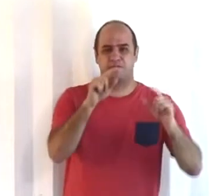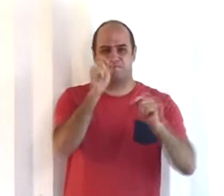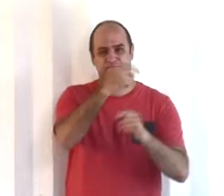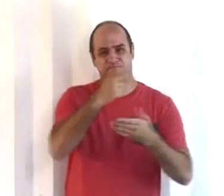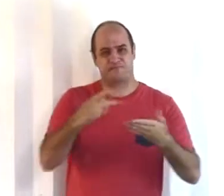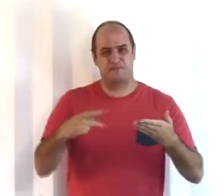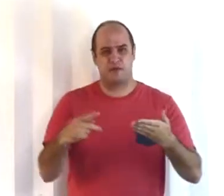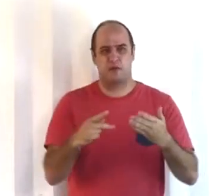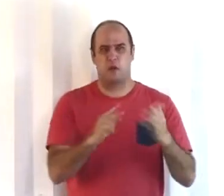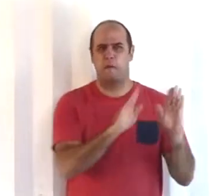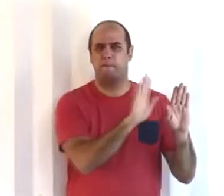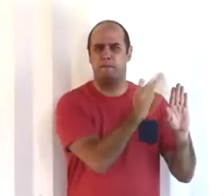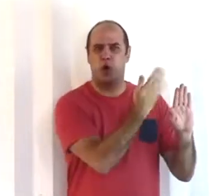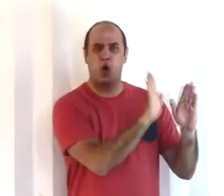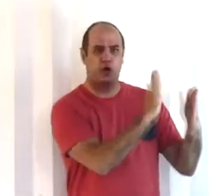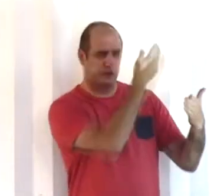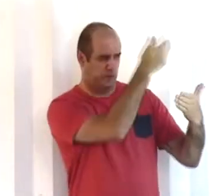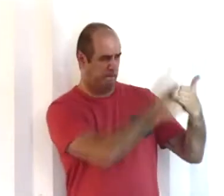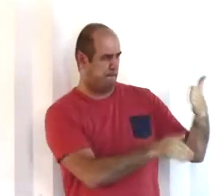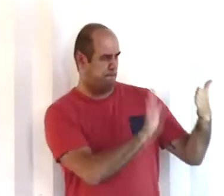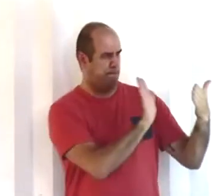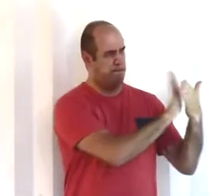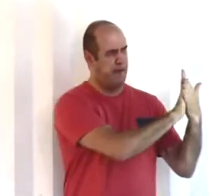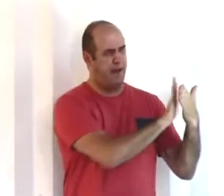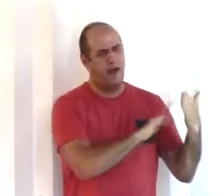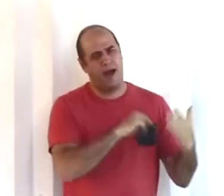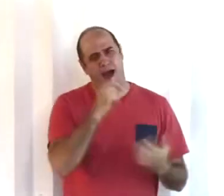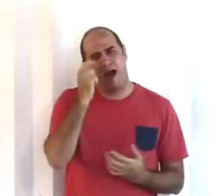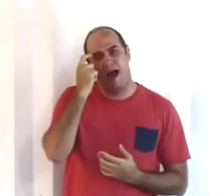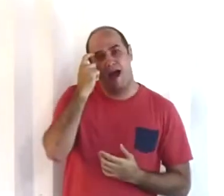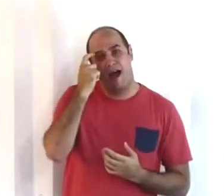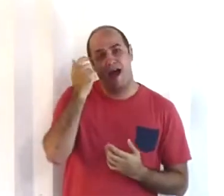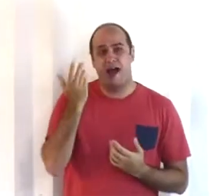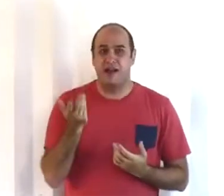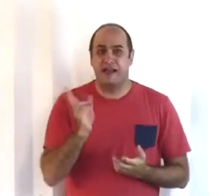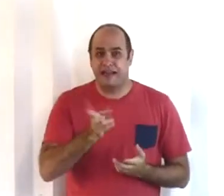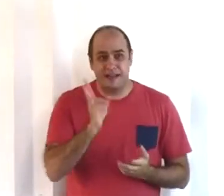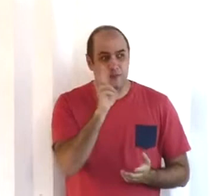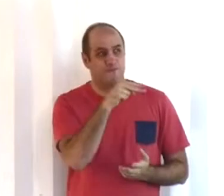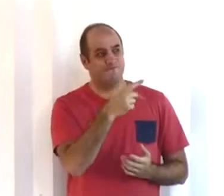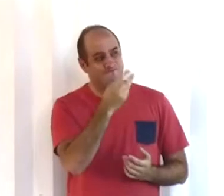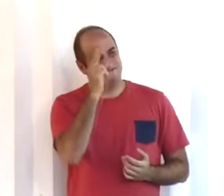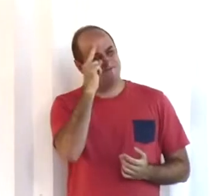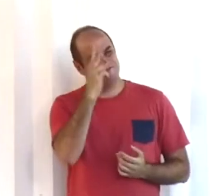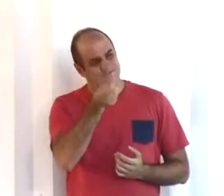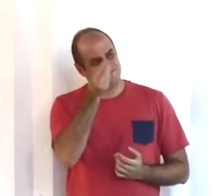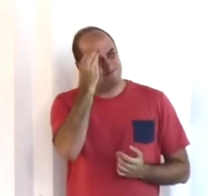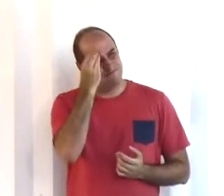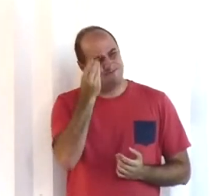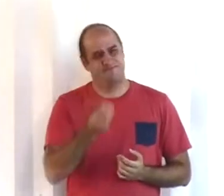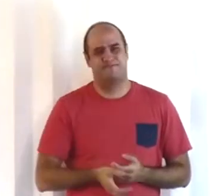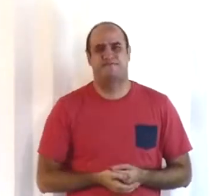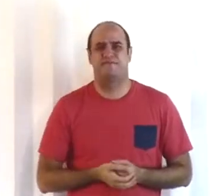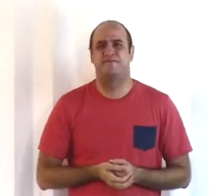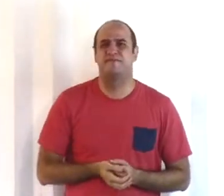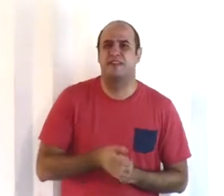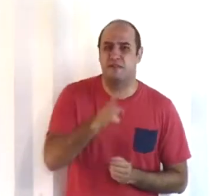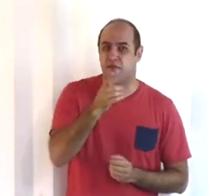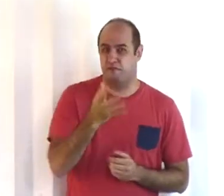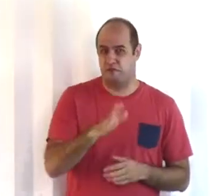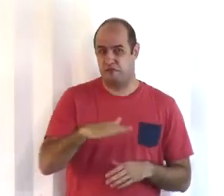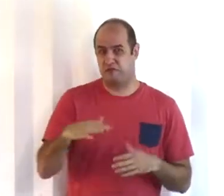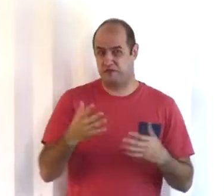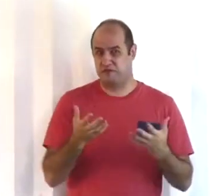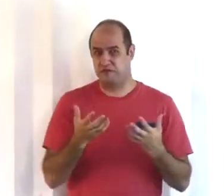porta do lado de dentro do seu quarto, talvez, para sempre se lembrar. Você, criança, está fazendo